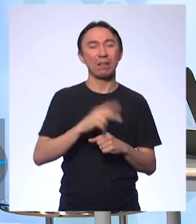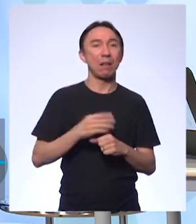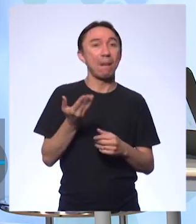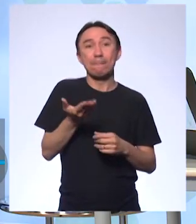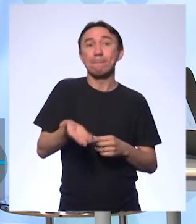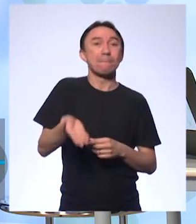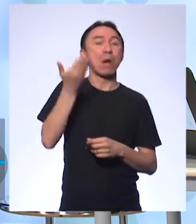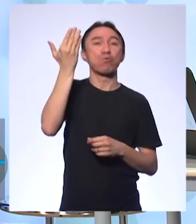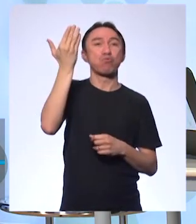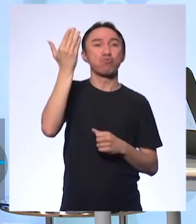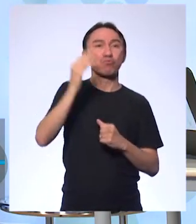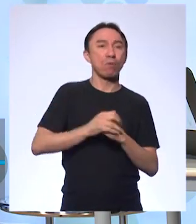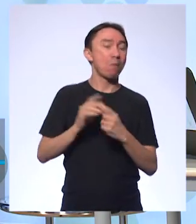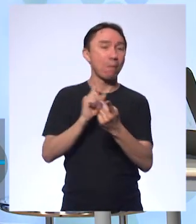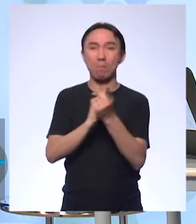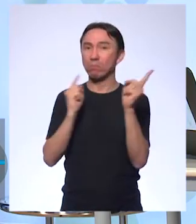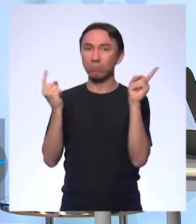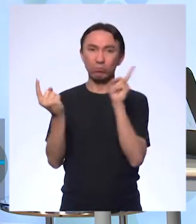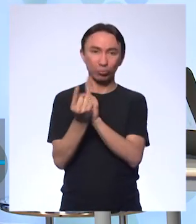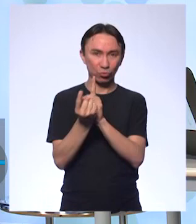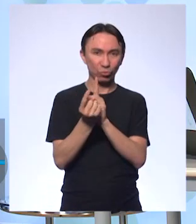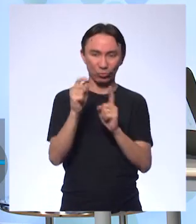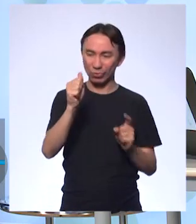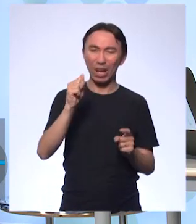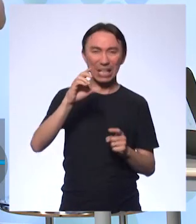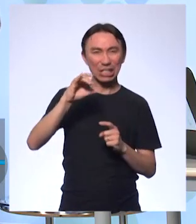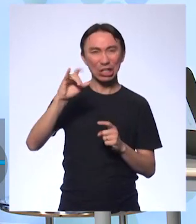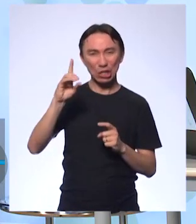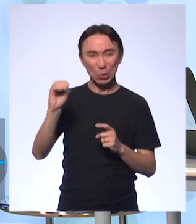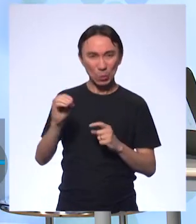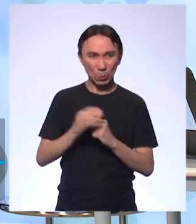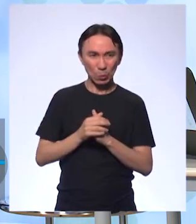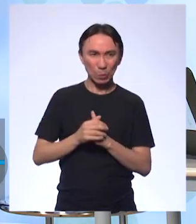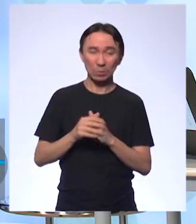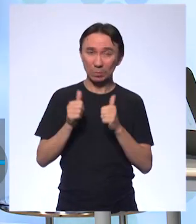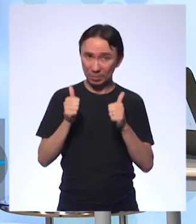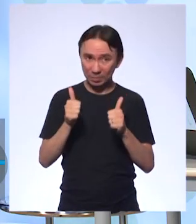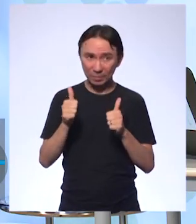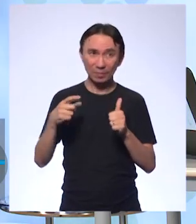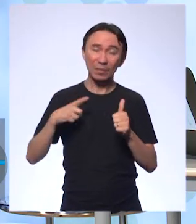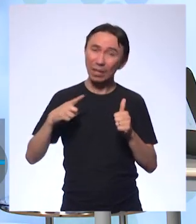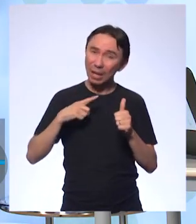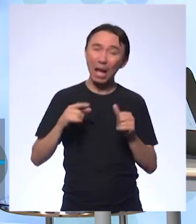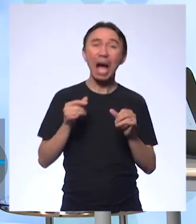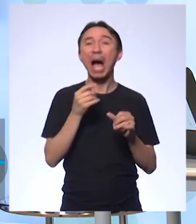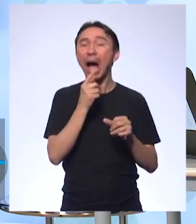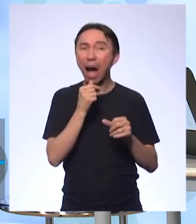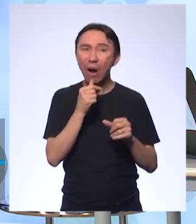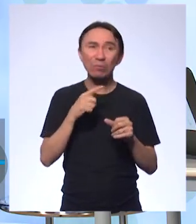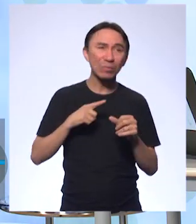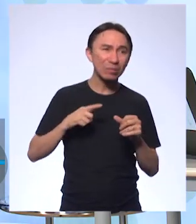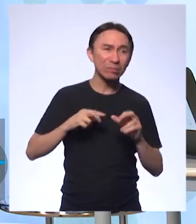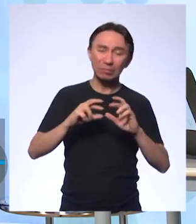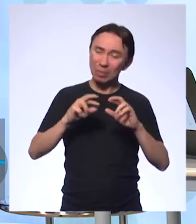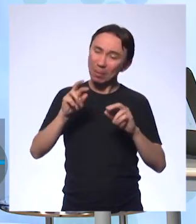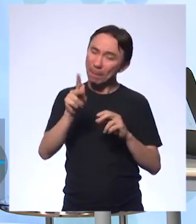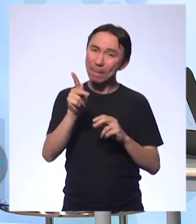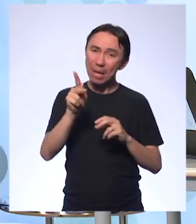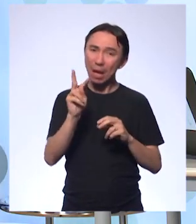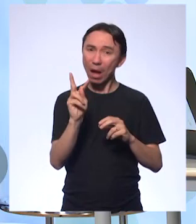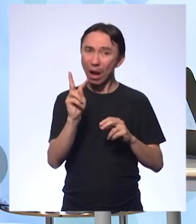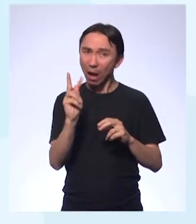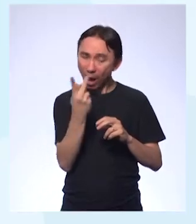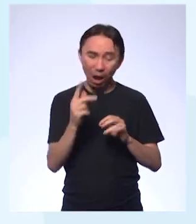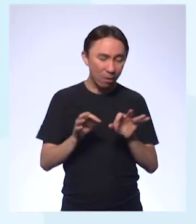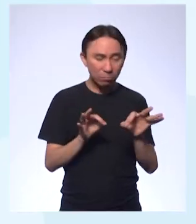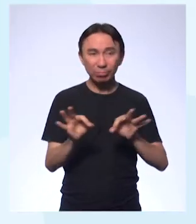ter a correção desse pH devido às adições de vários compostos químicos nessa água que passou por um tratamento. E ela vai para onde?